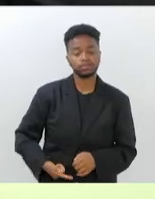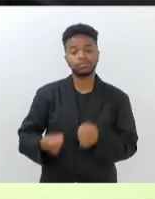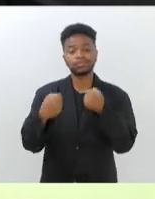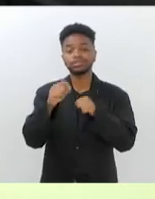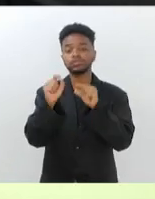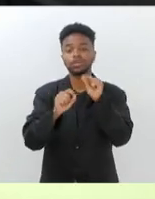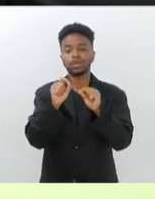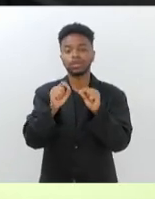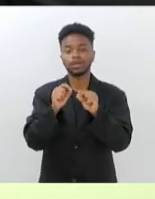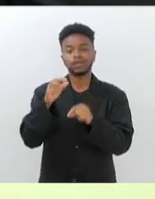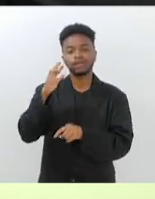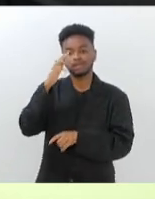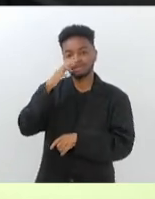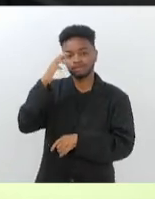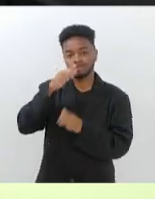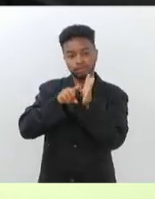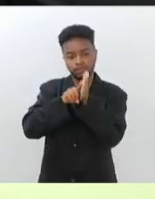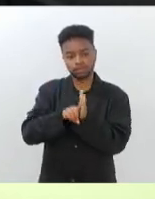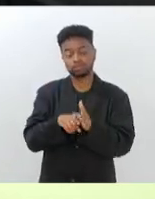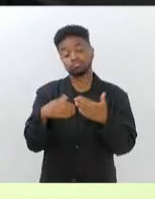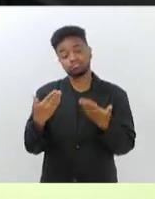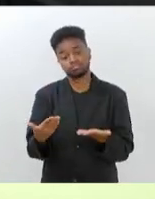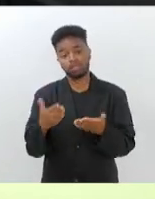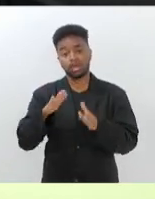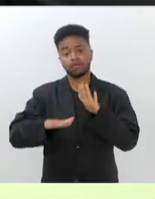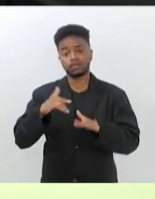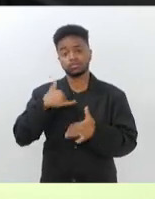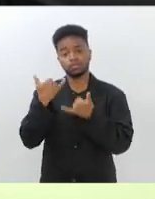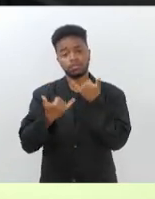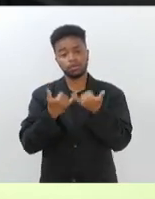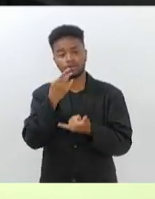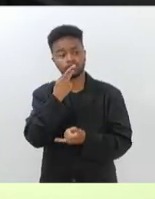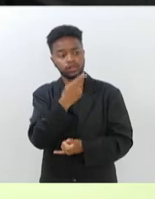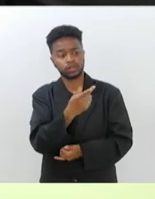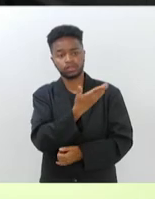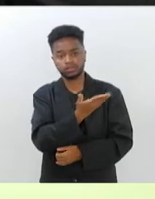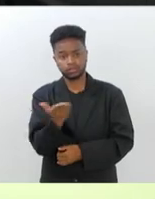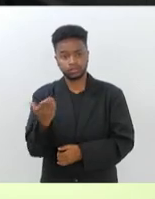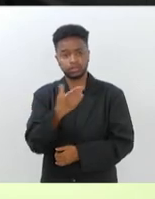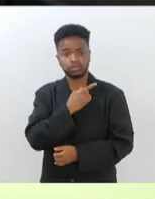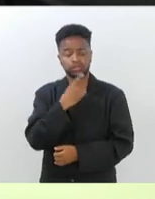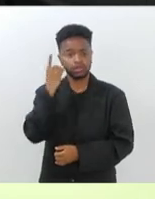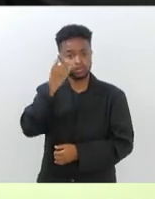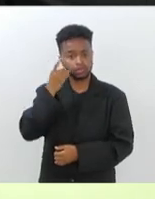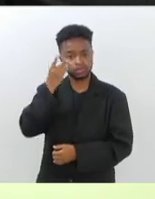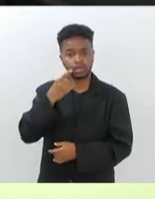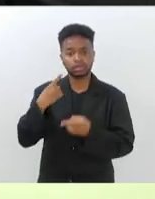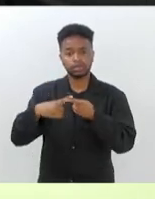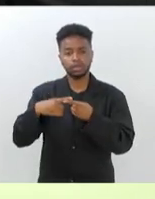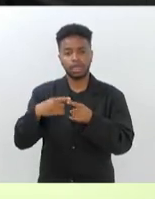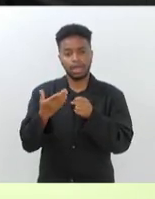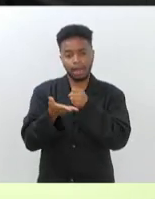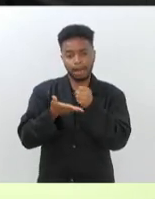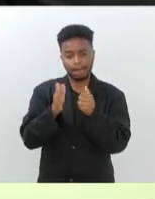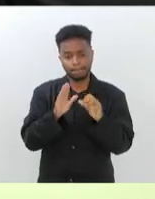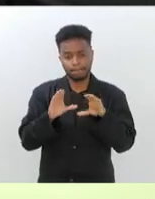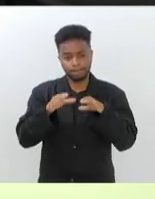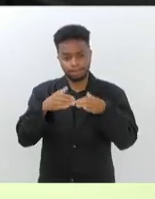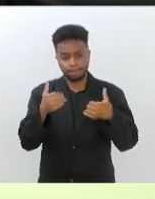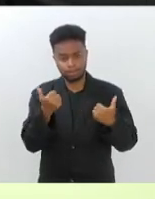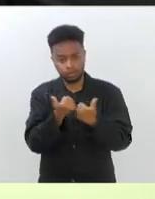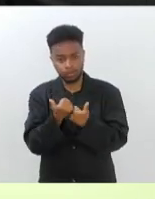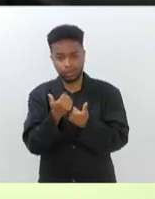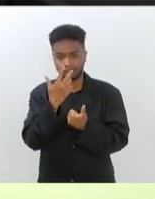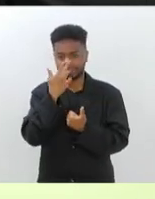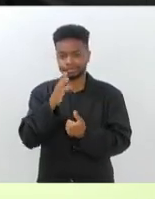fiscalizar então às vezes eu até brinco que os deputados da base governista acabam extrapolando e deixando nós da oposição